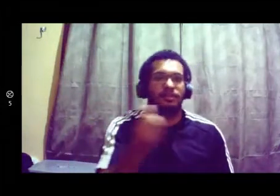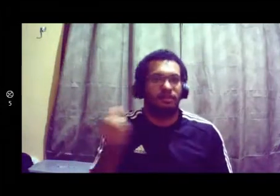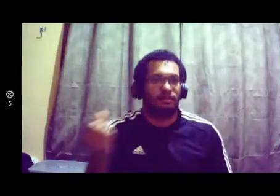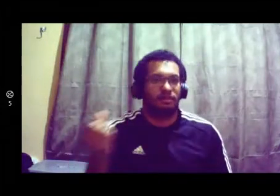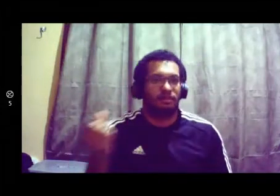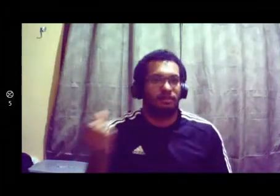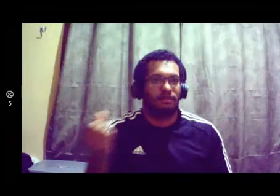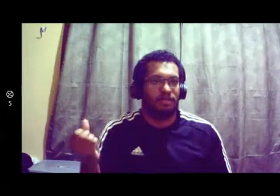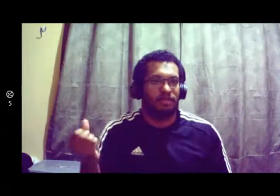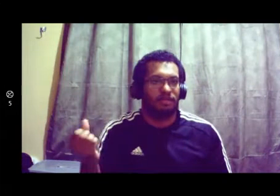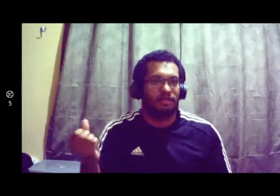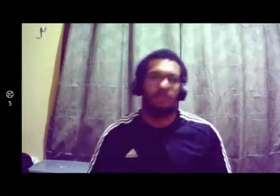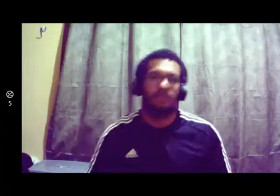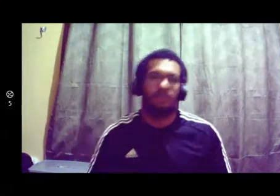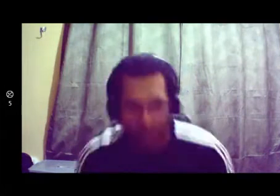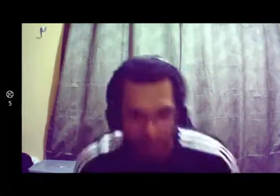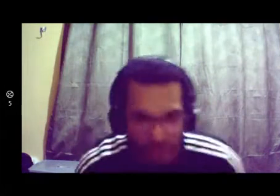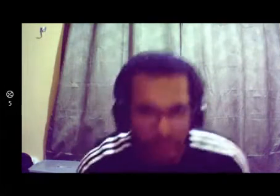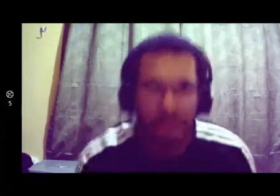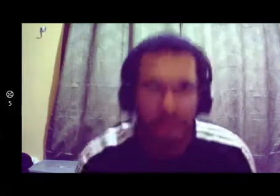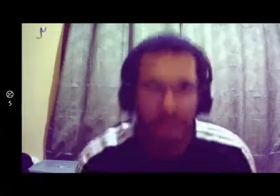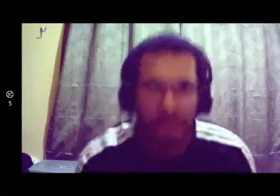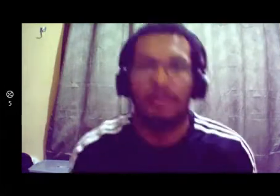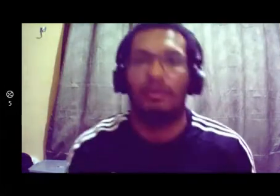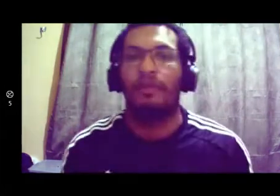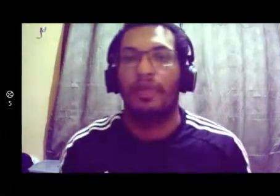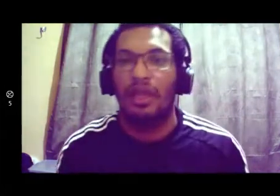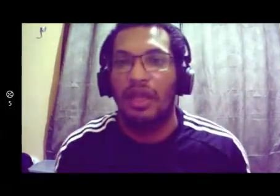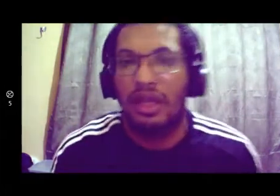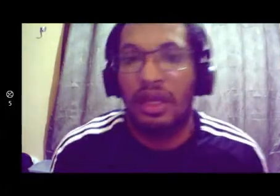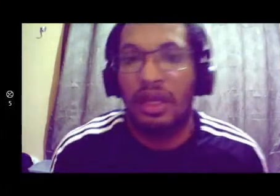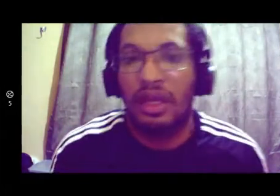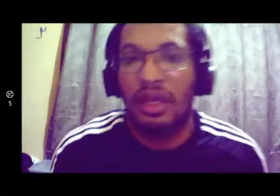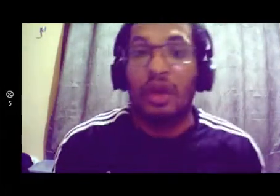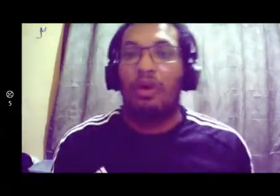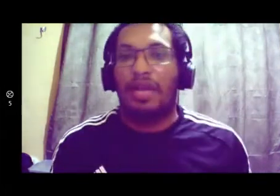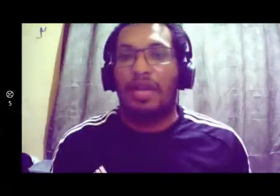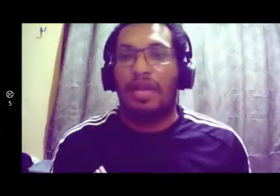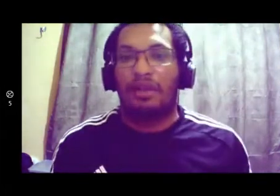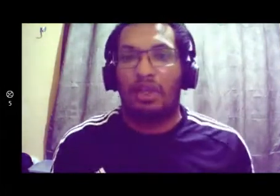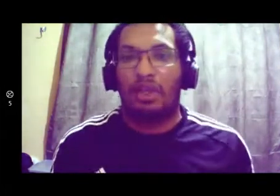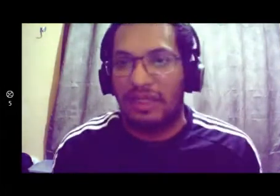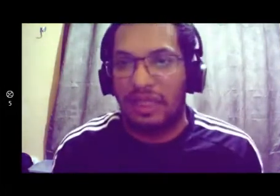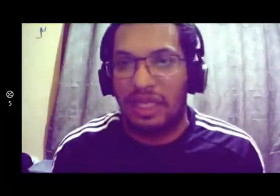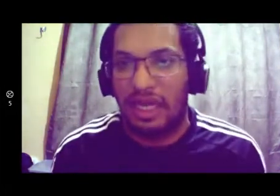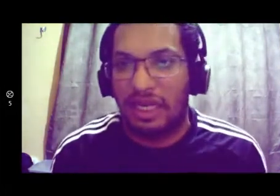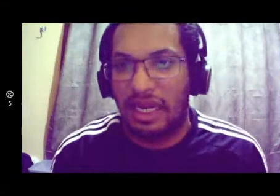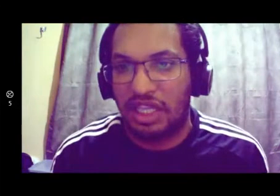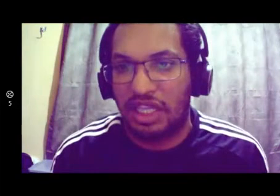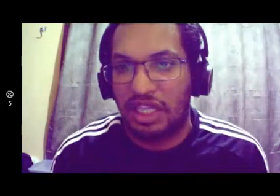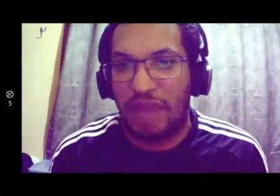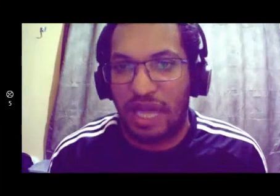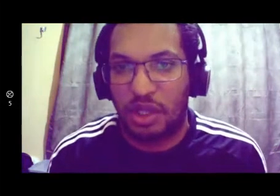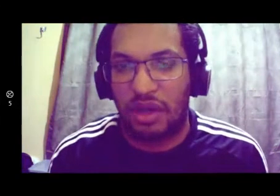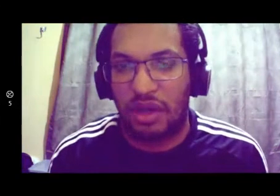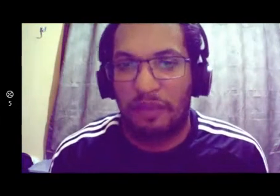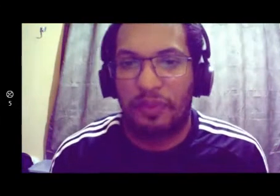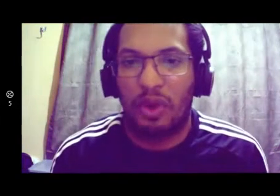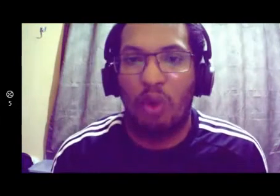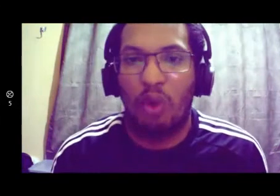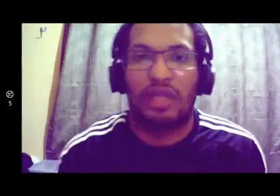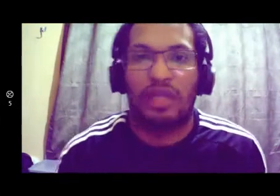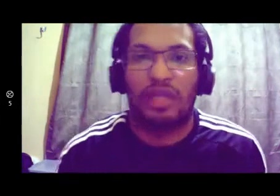6 semanas. Você pode fazer assim também, tá bom? Então aqui, ó, no caso aqui, na linha de baixo aqui,